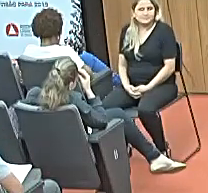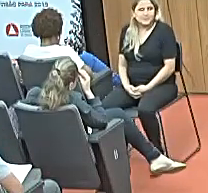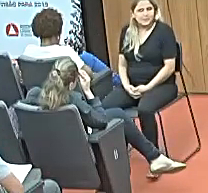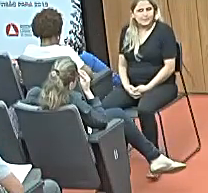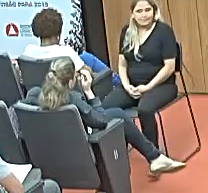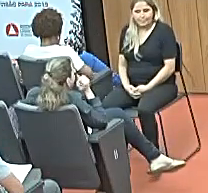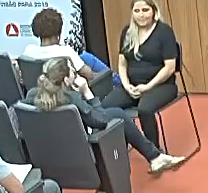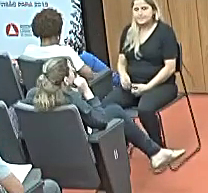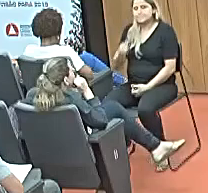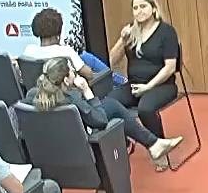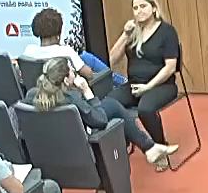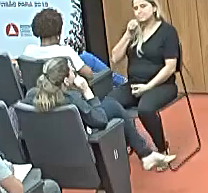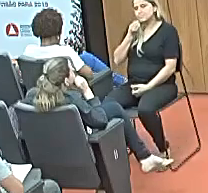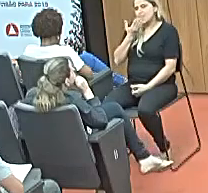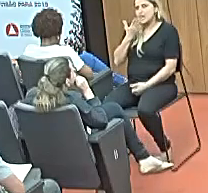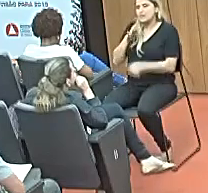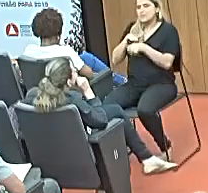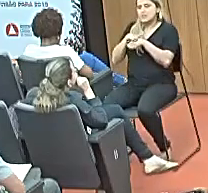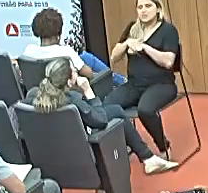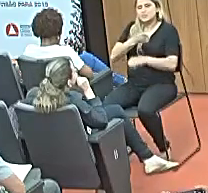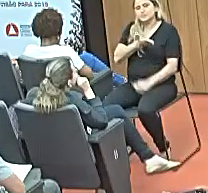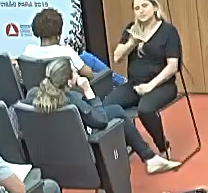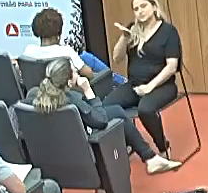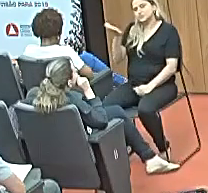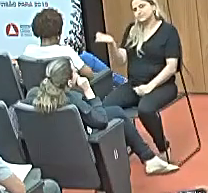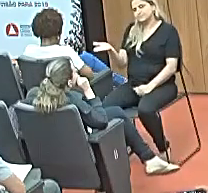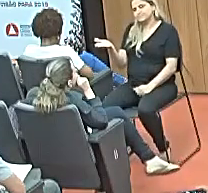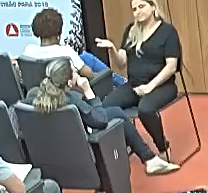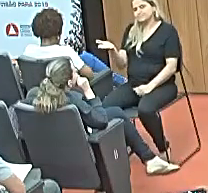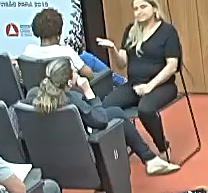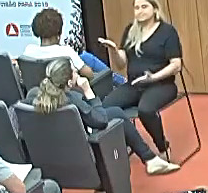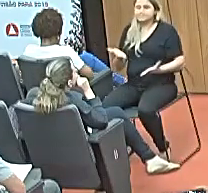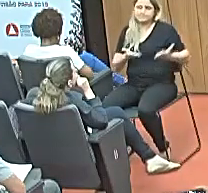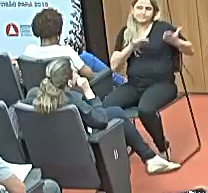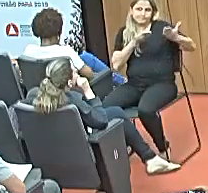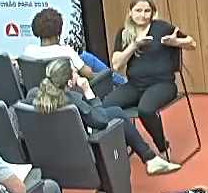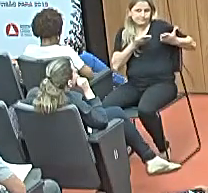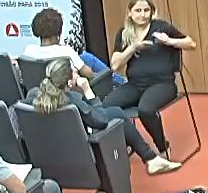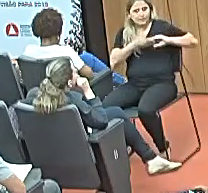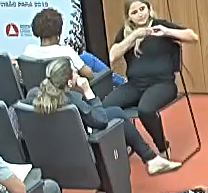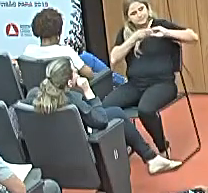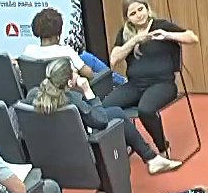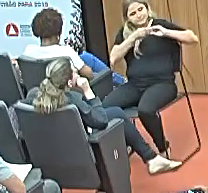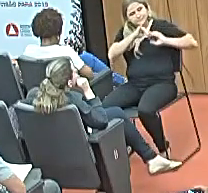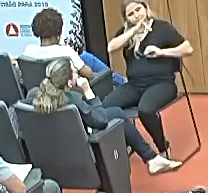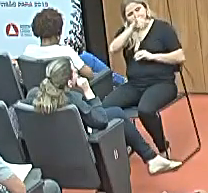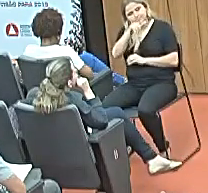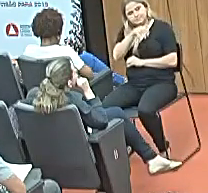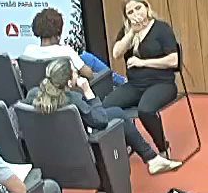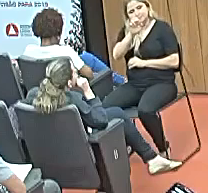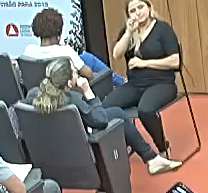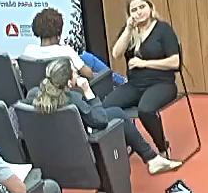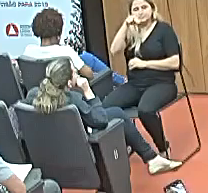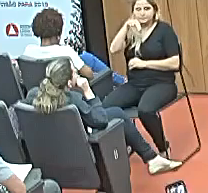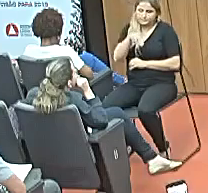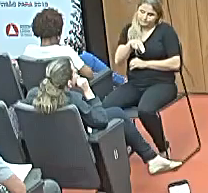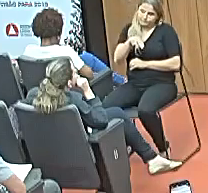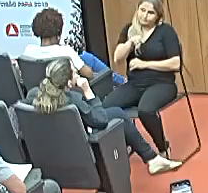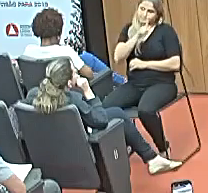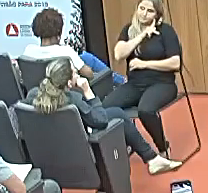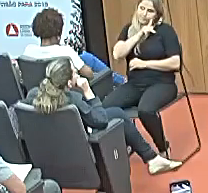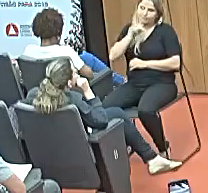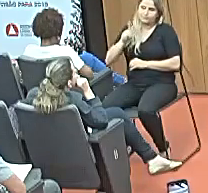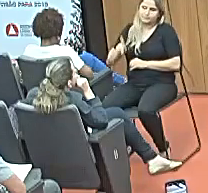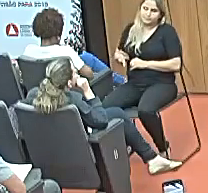boa noite a todos ea todas momento aqui a do jean é vilson presidente da